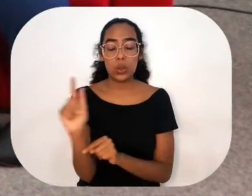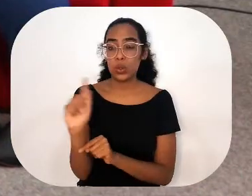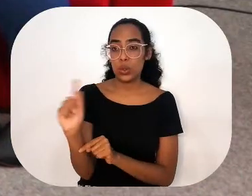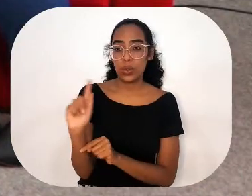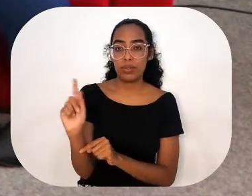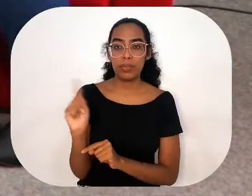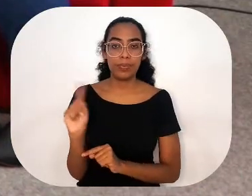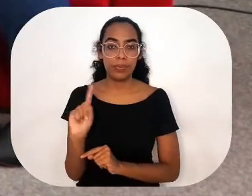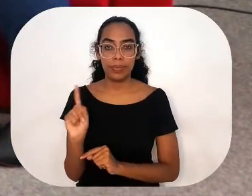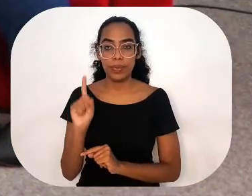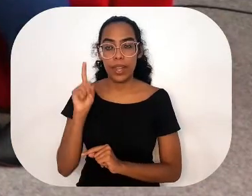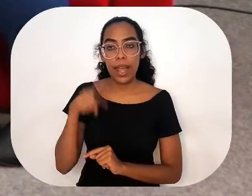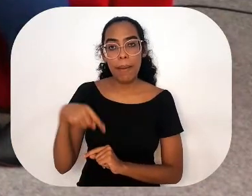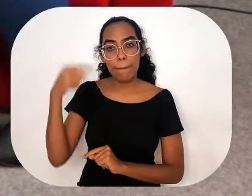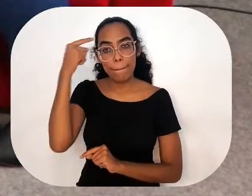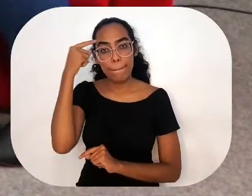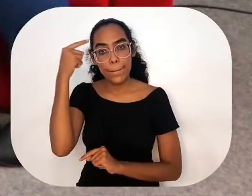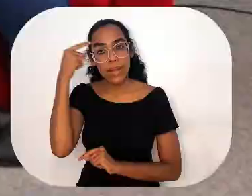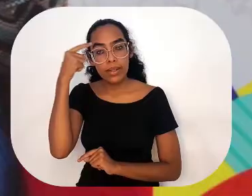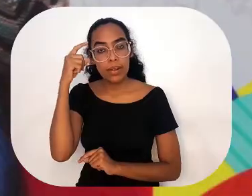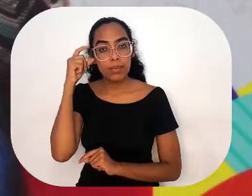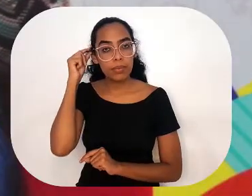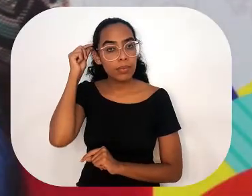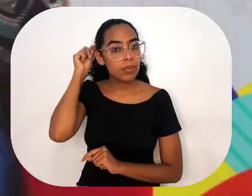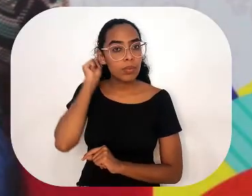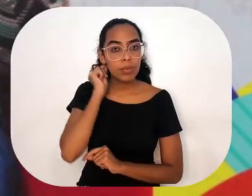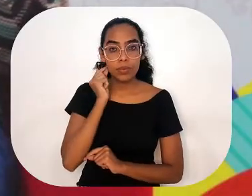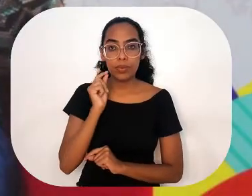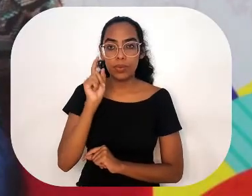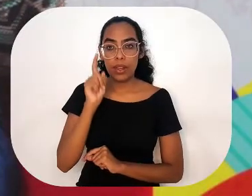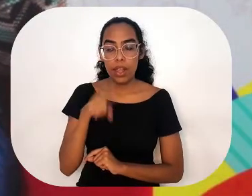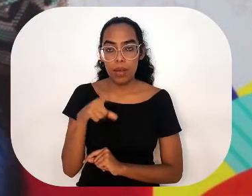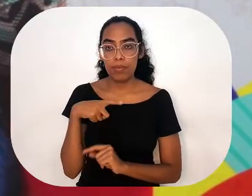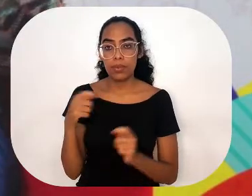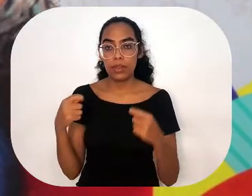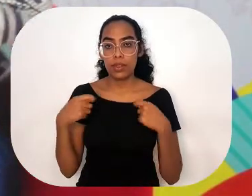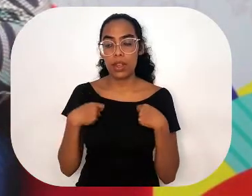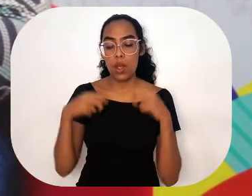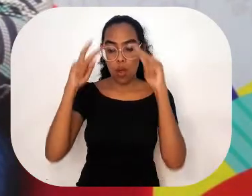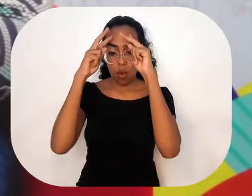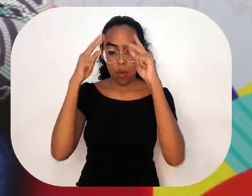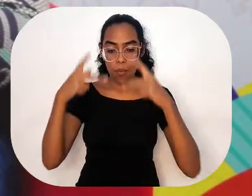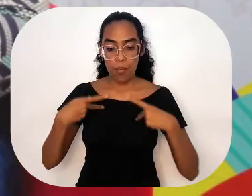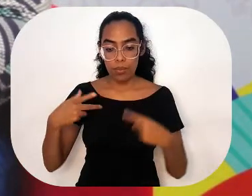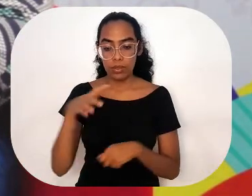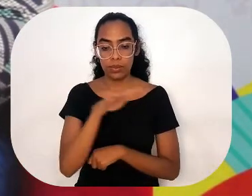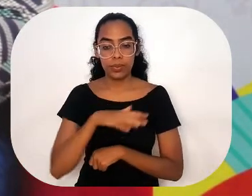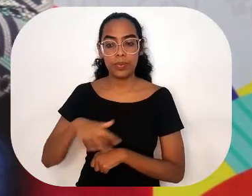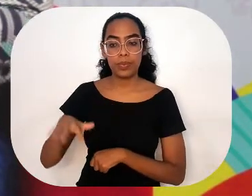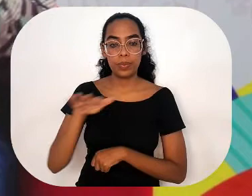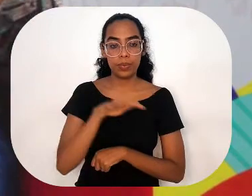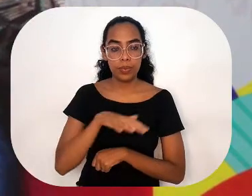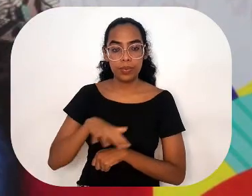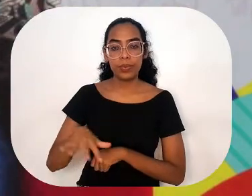uma geografia da literatura mas pensar que a ciência ela pode se humanizar na